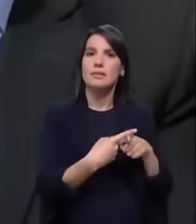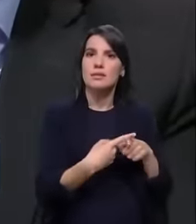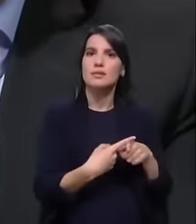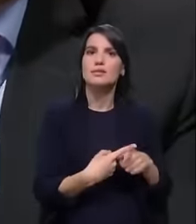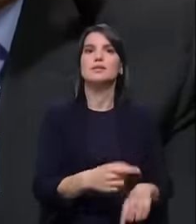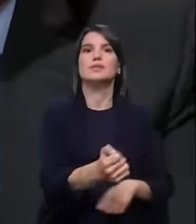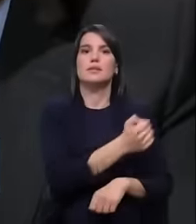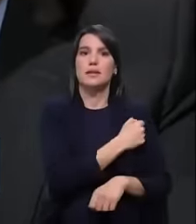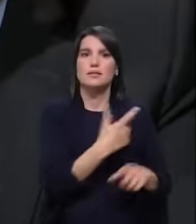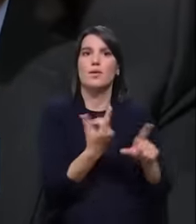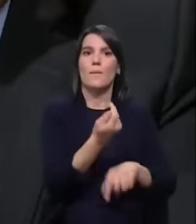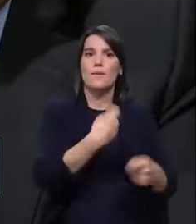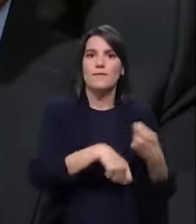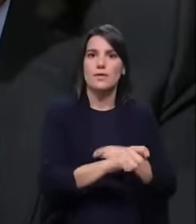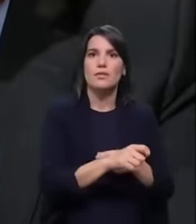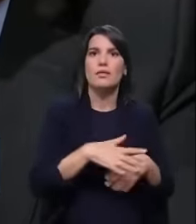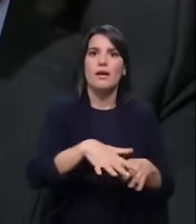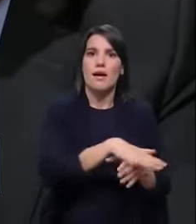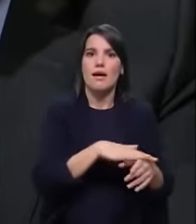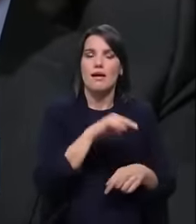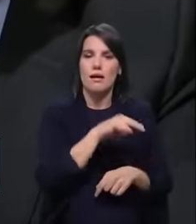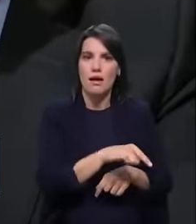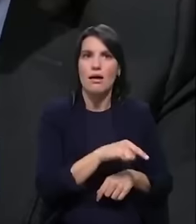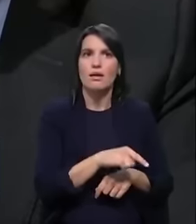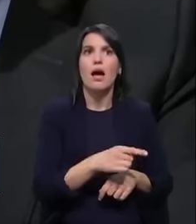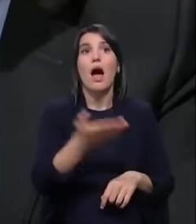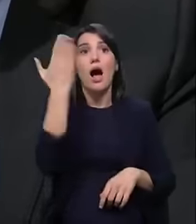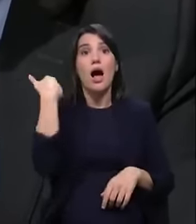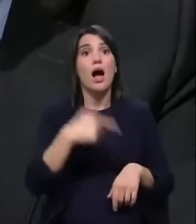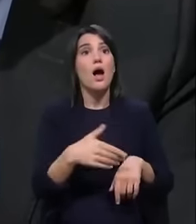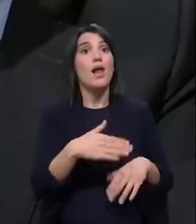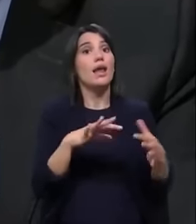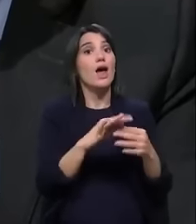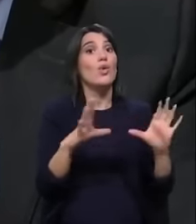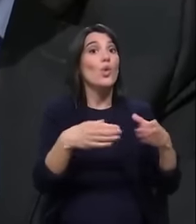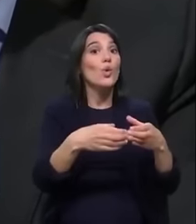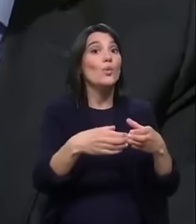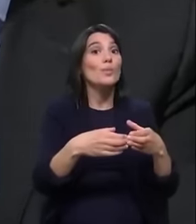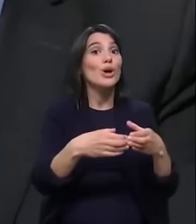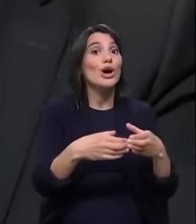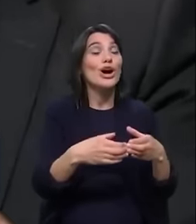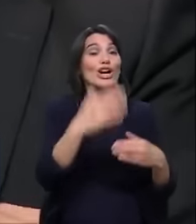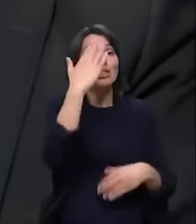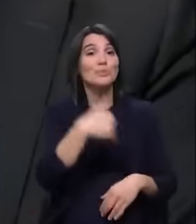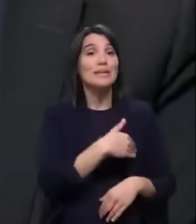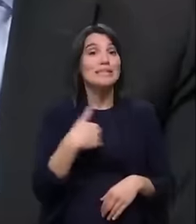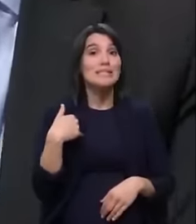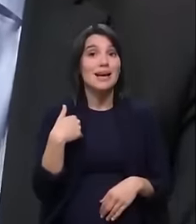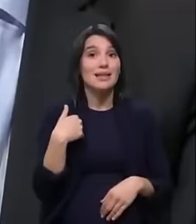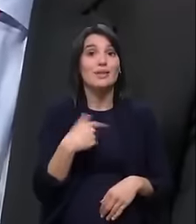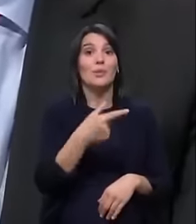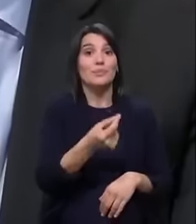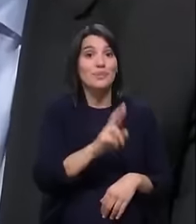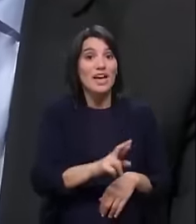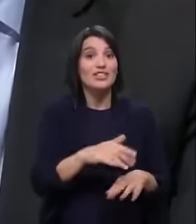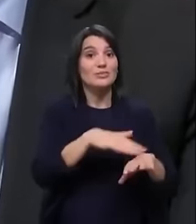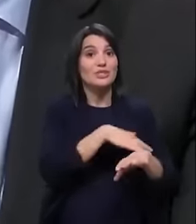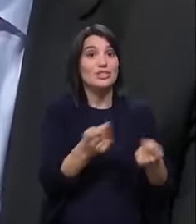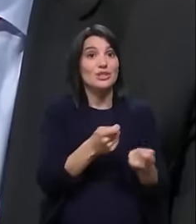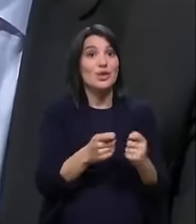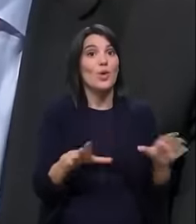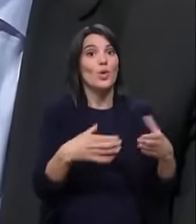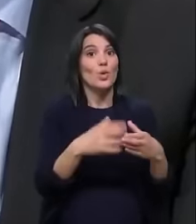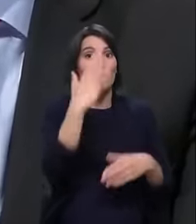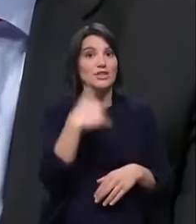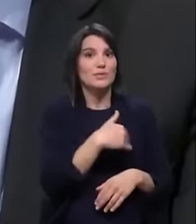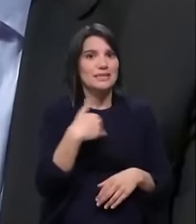Interesses imobiliários, do setor imobiliário, que estavam ligados na altura ao Grupo Espírito Santo. Ex-administradores do braço do Grupo Espírito Santo